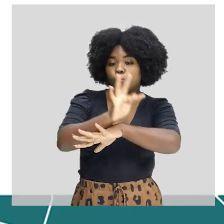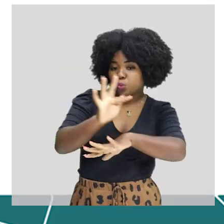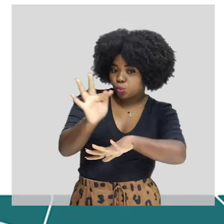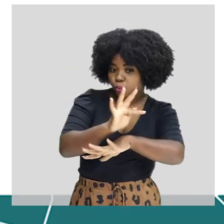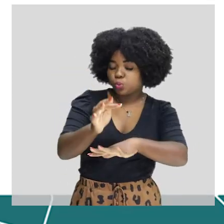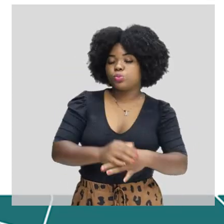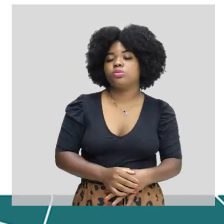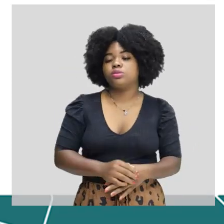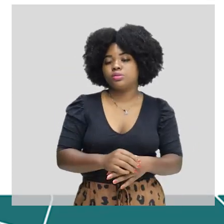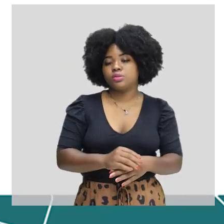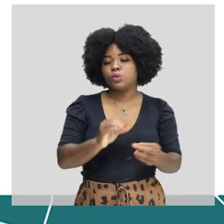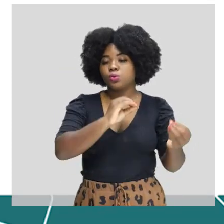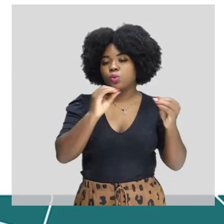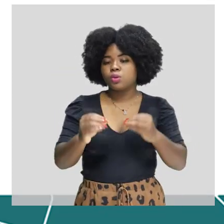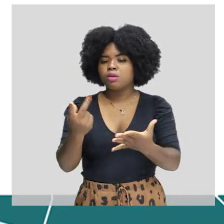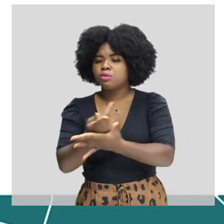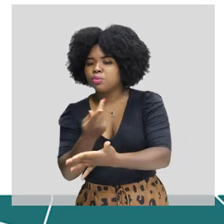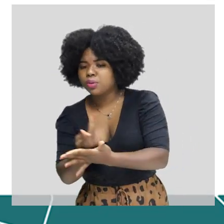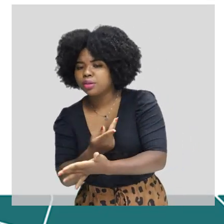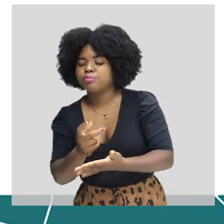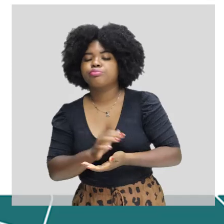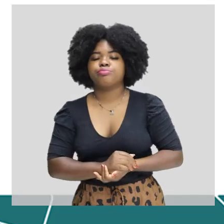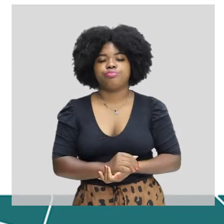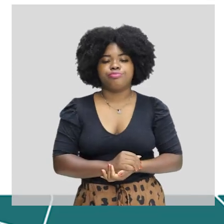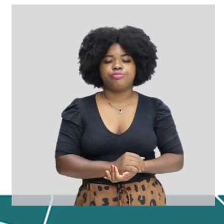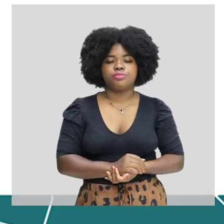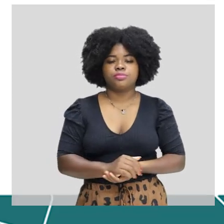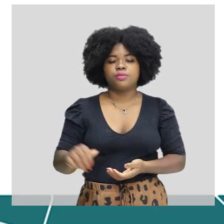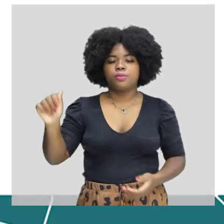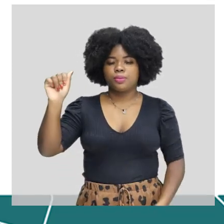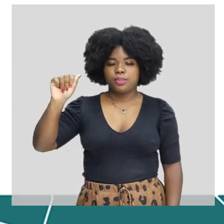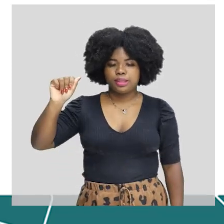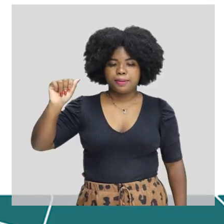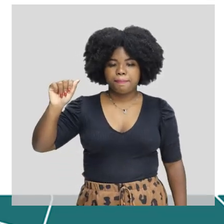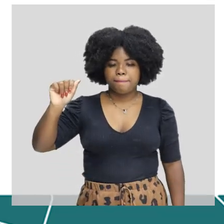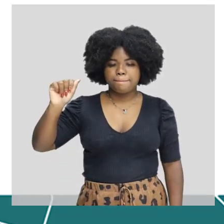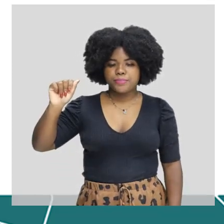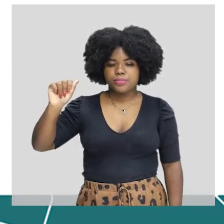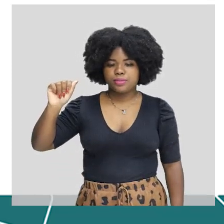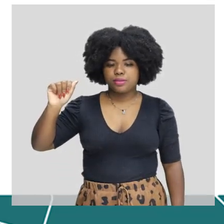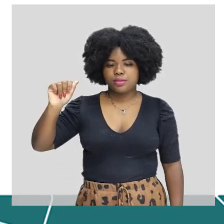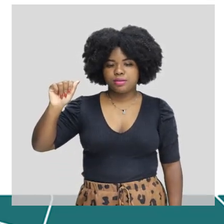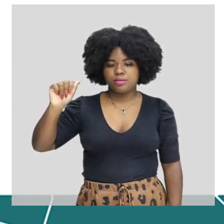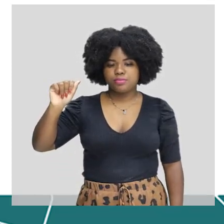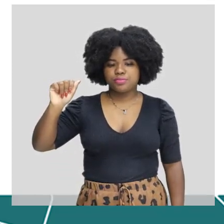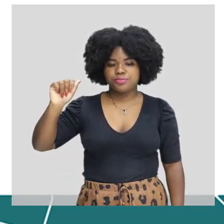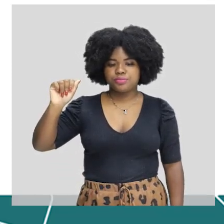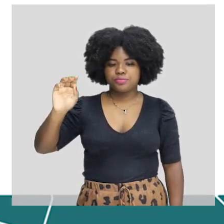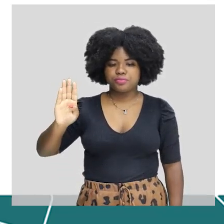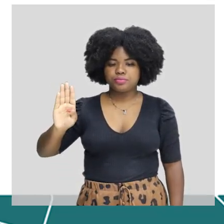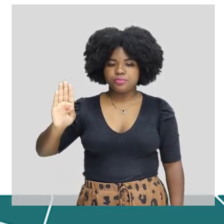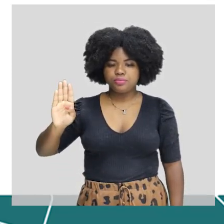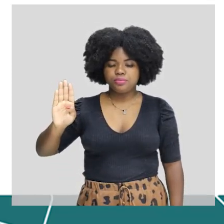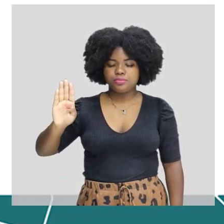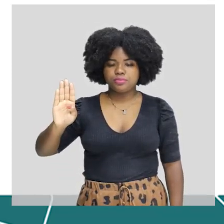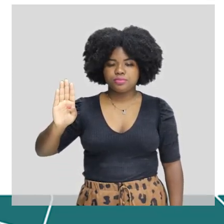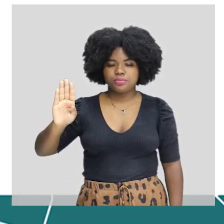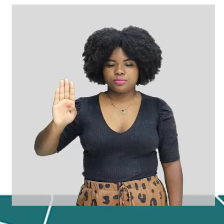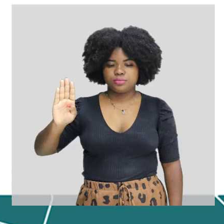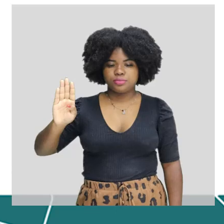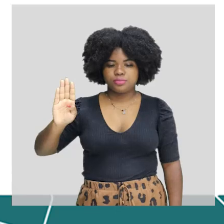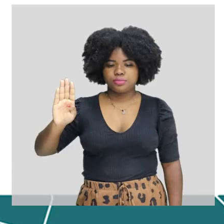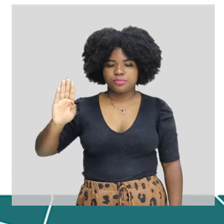com erro de regência verbal. Gente, onde tem erro aqui? Fui no ônibus. Fui no cinema. Cheguei